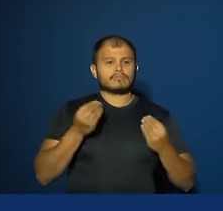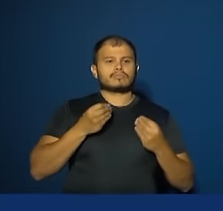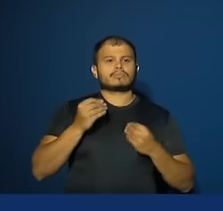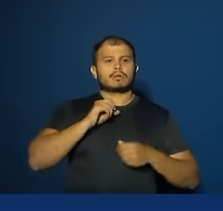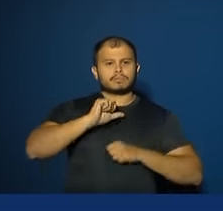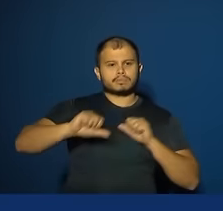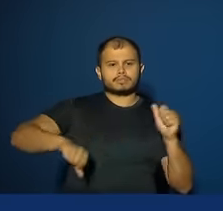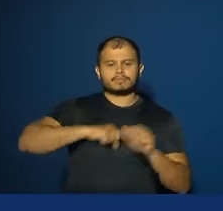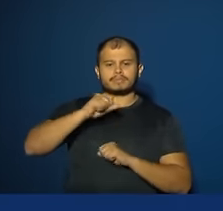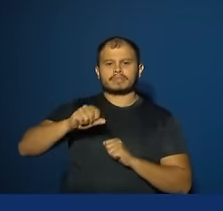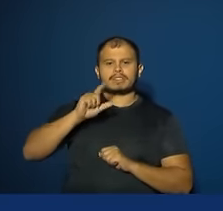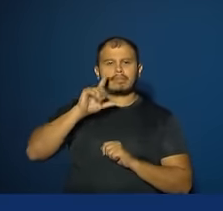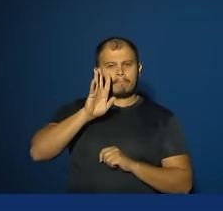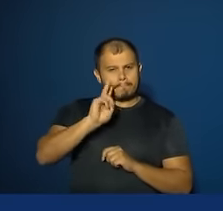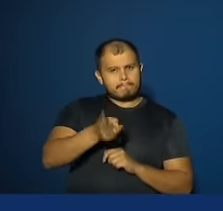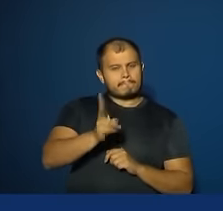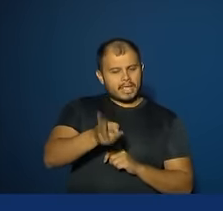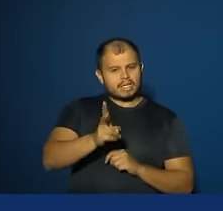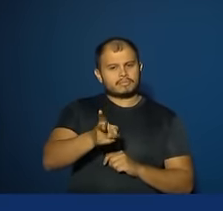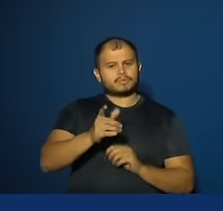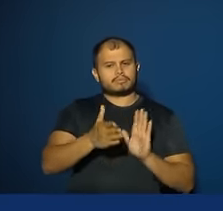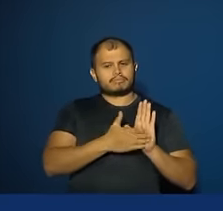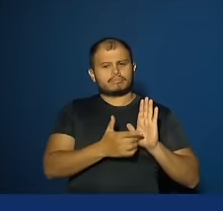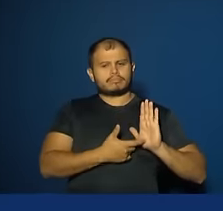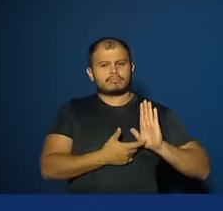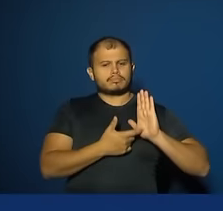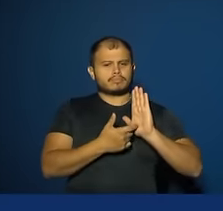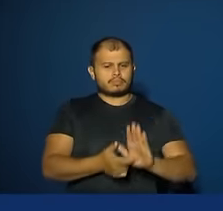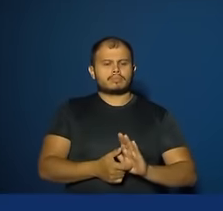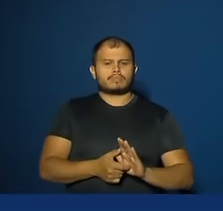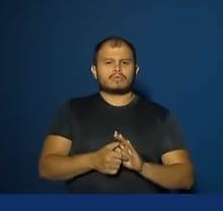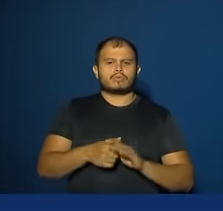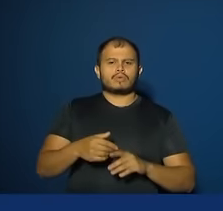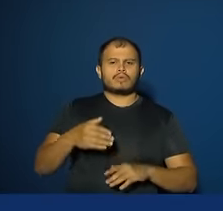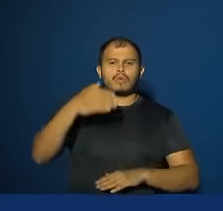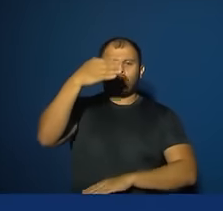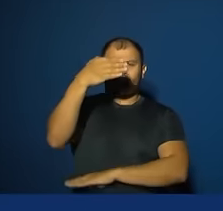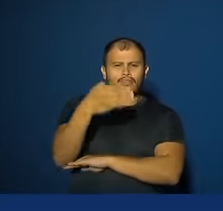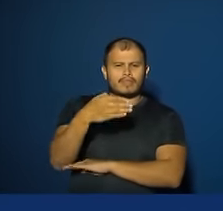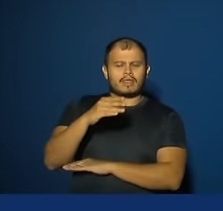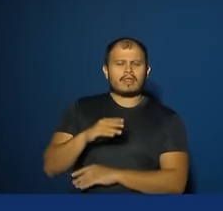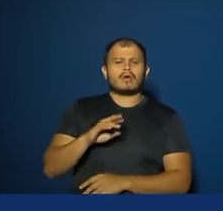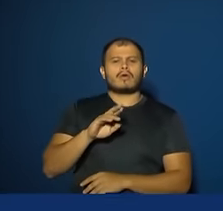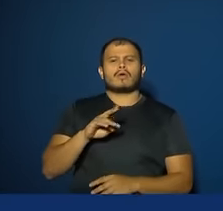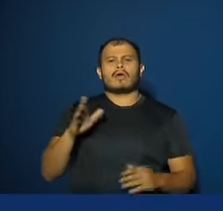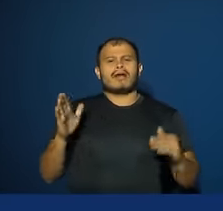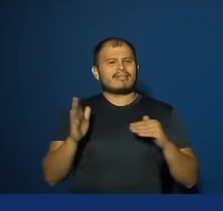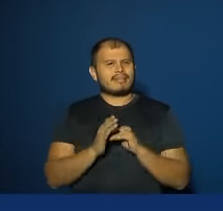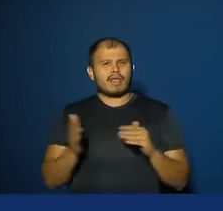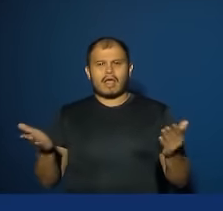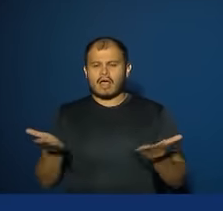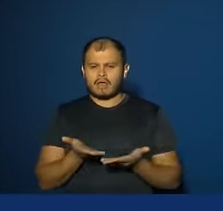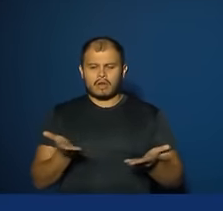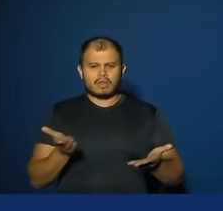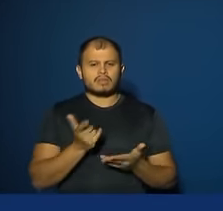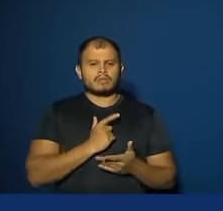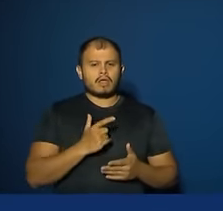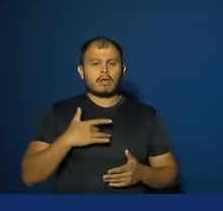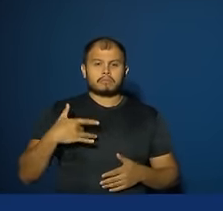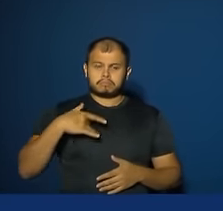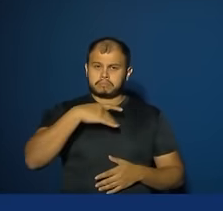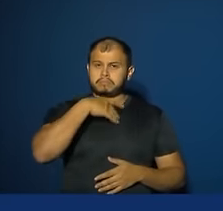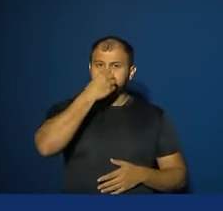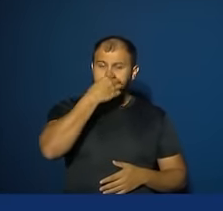desde aquele episódio do do do hotel rits até aqui como muito saudáveis pra